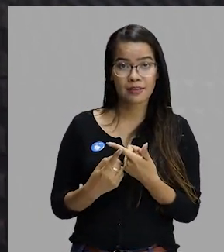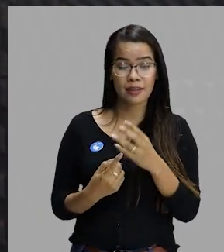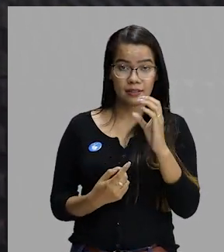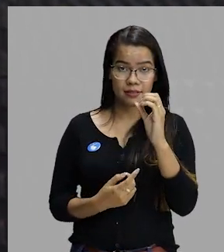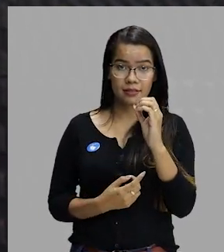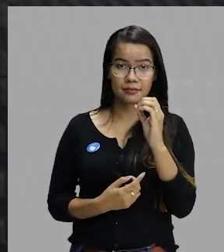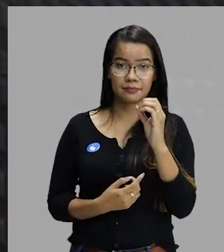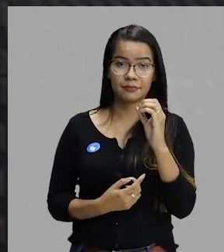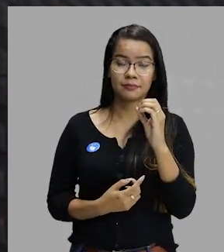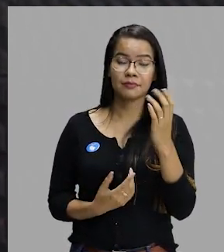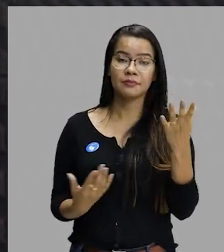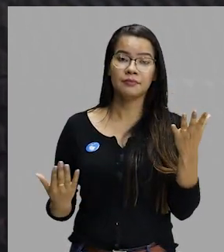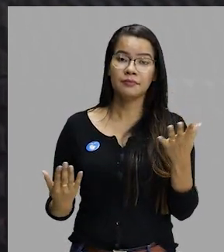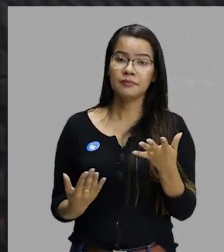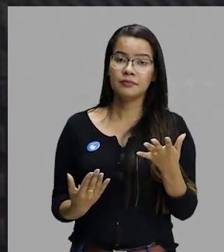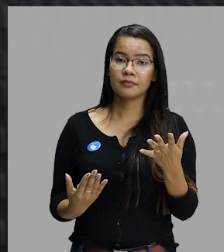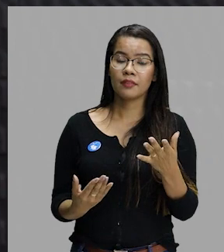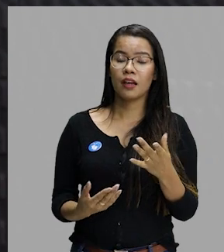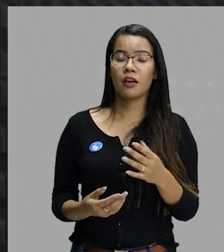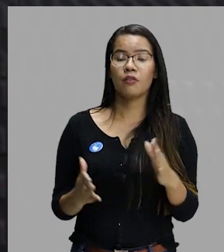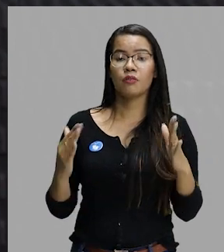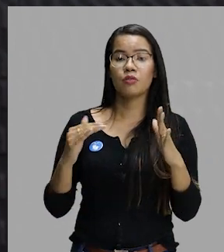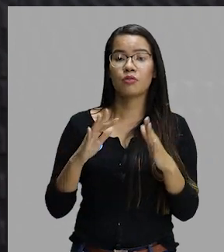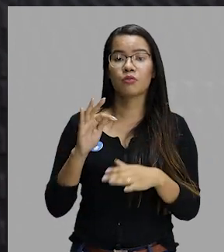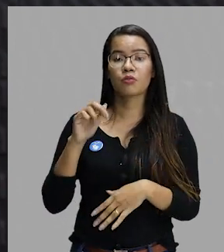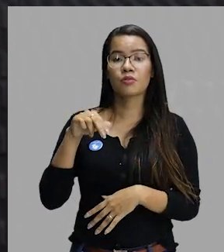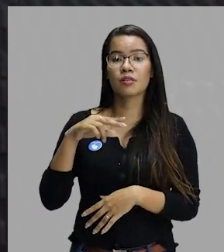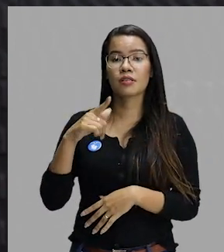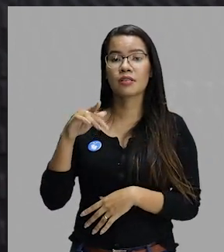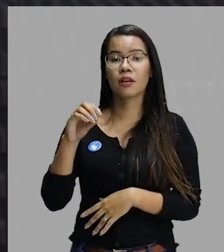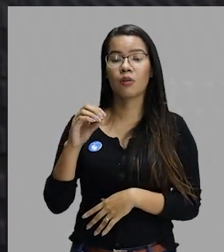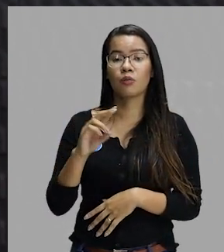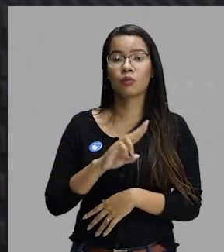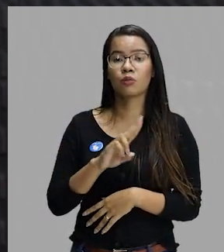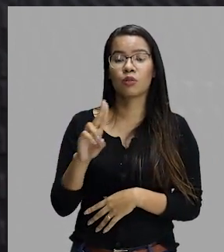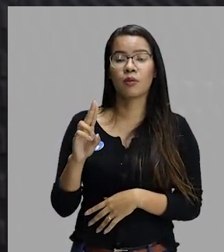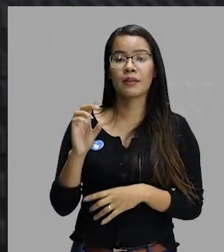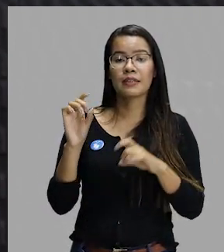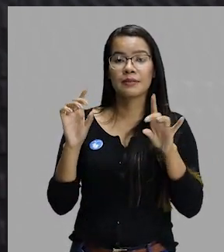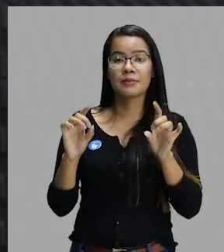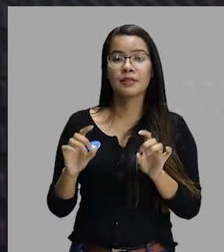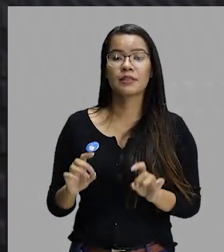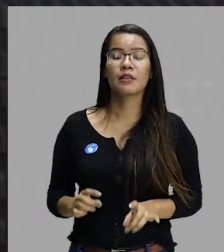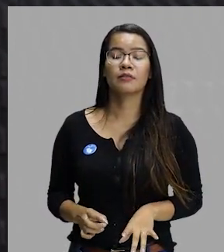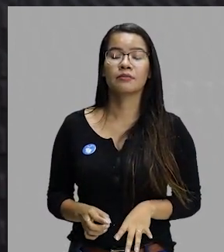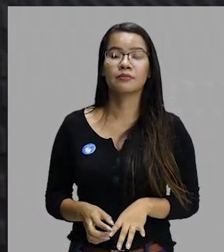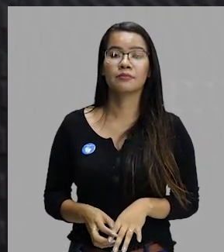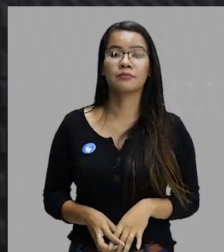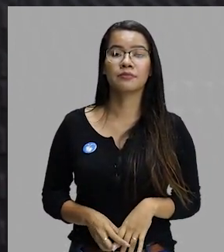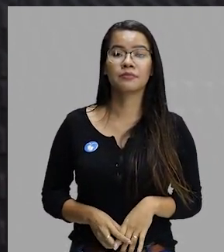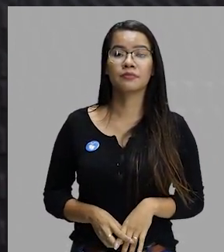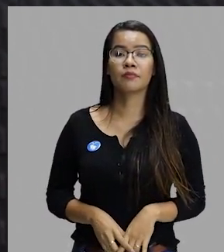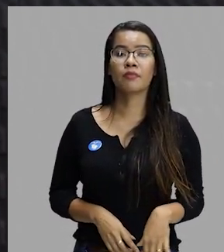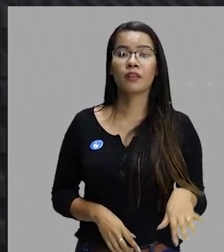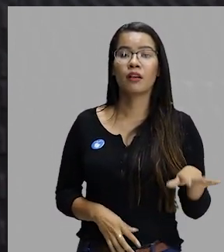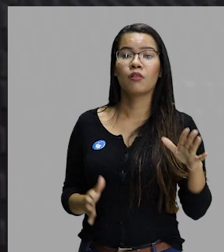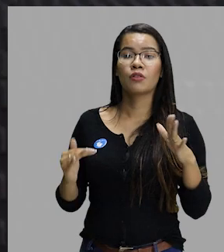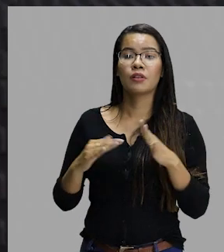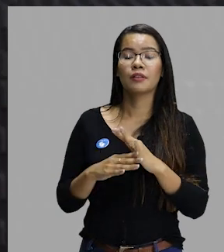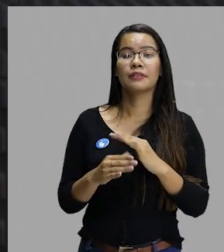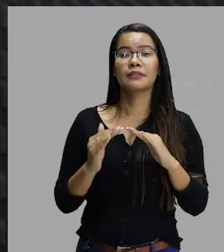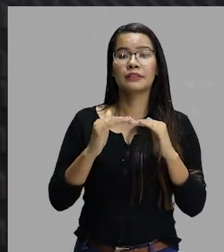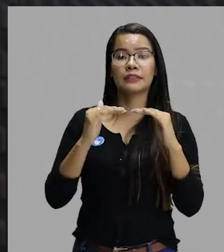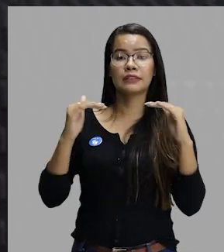aqui, essa função recebe um nome especial quando o b é igual a zero. Essa função recebe o nome de função